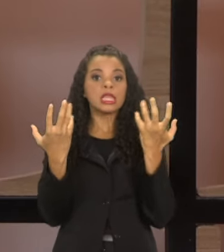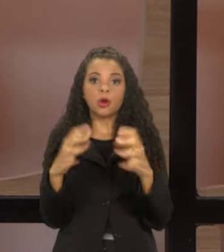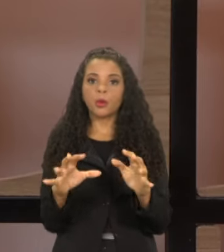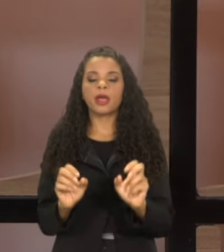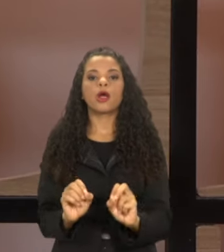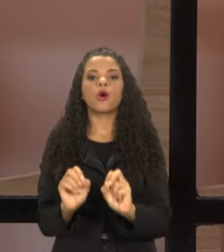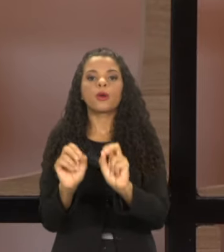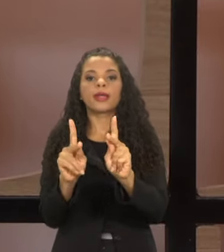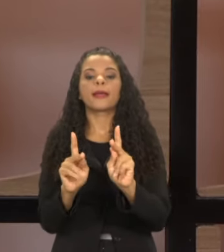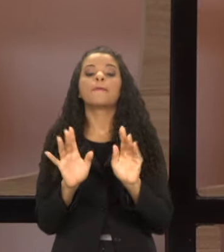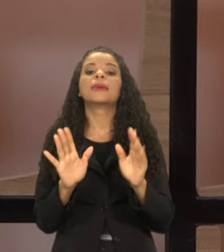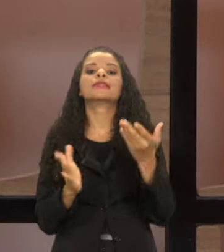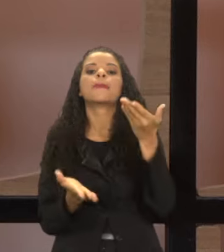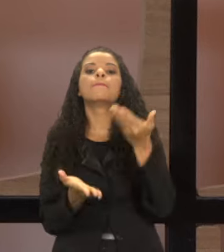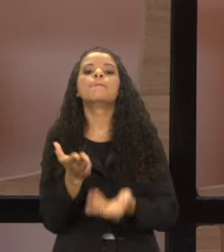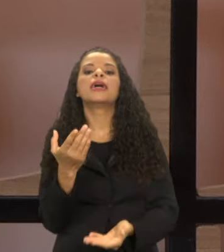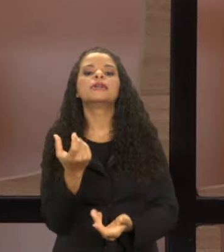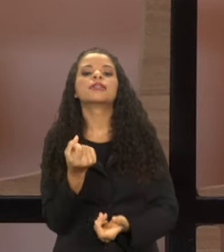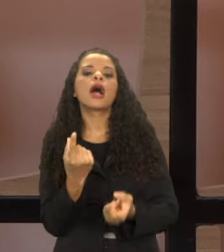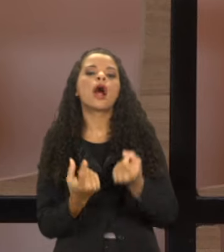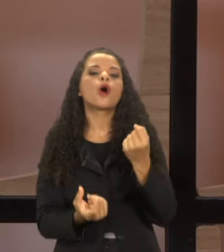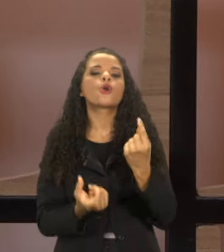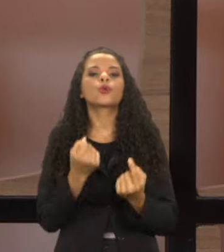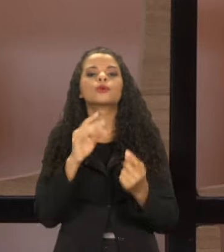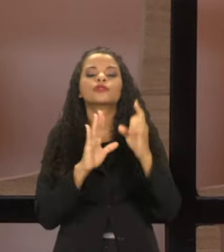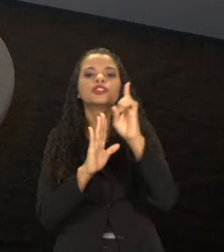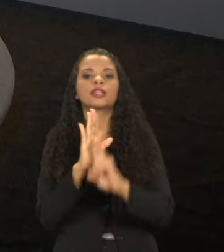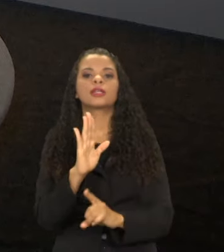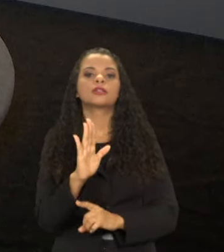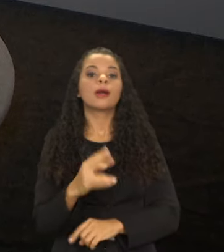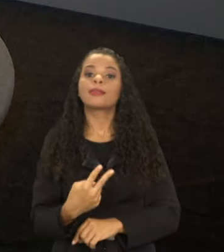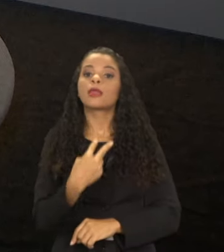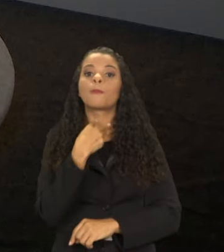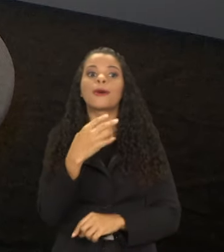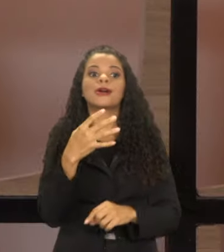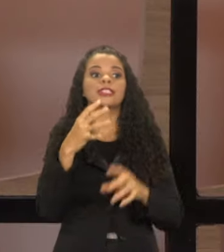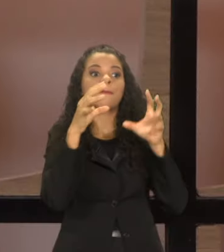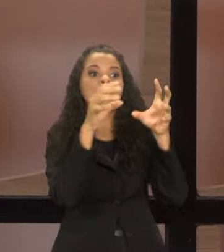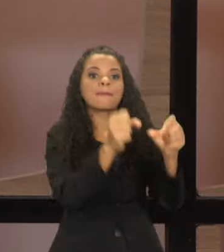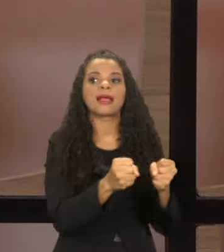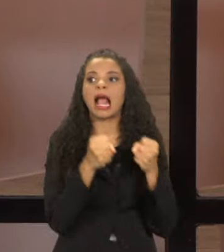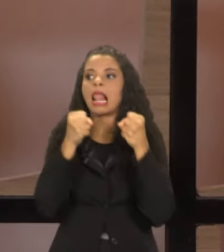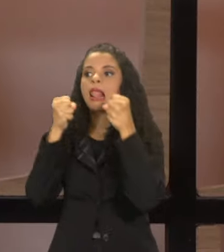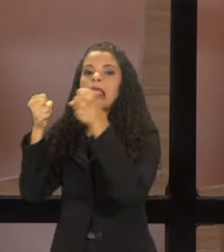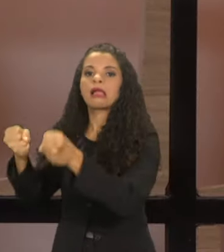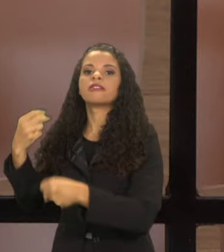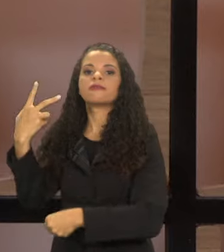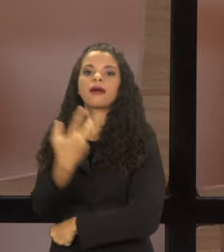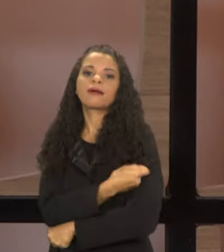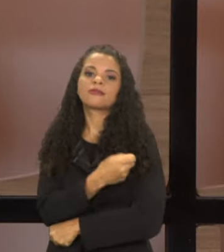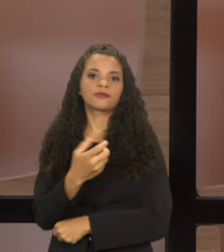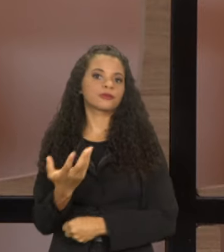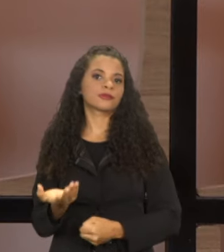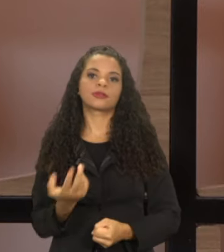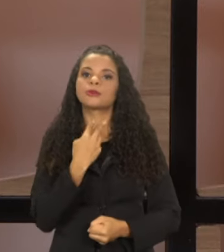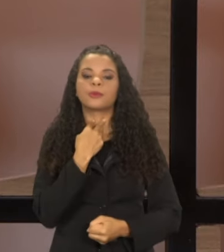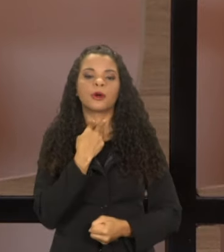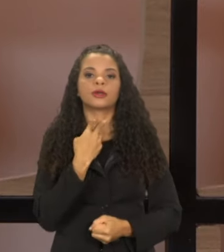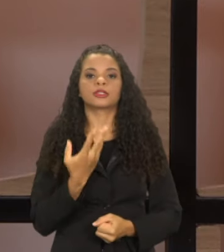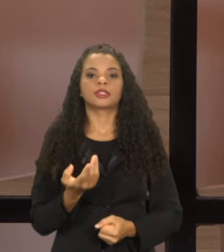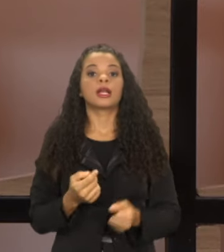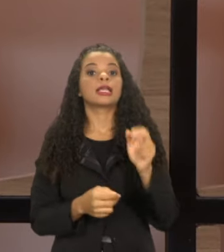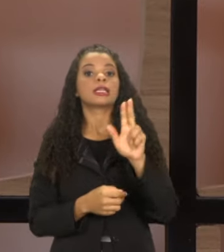direitos, mas não vai ser levado e segurado à força para que essa vacinação aconteça. O município de Uberlândia legislou no seguinte